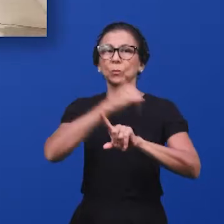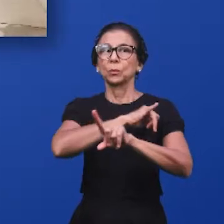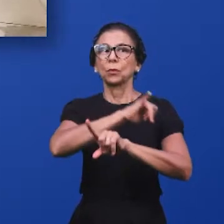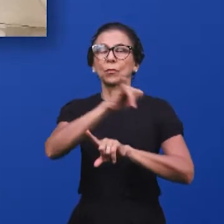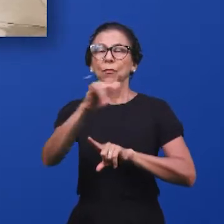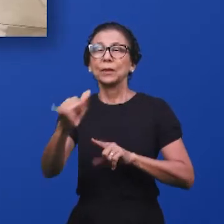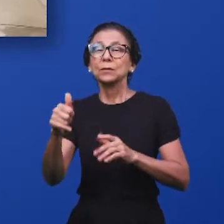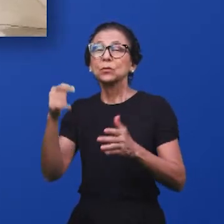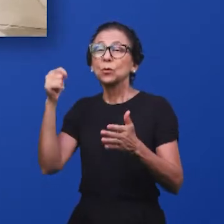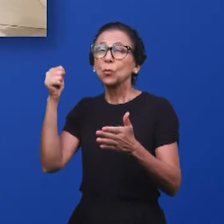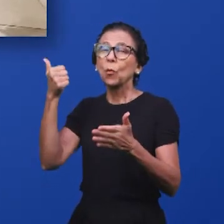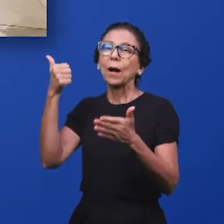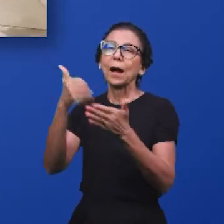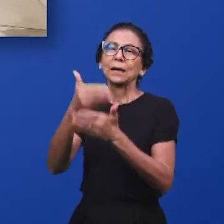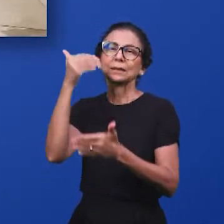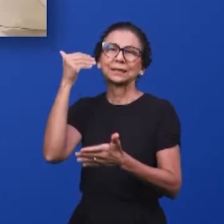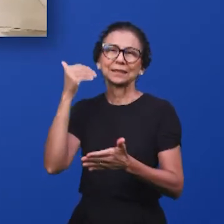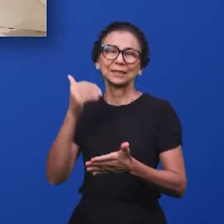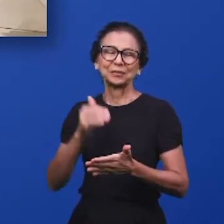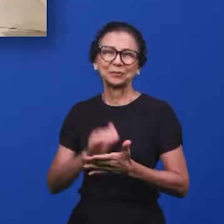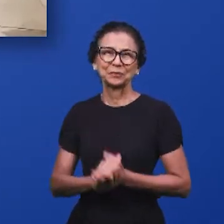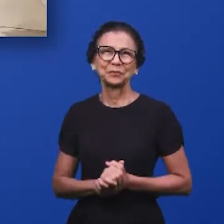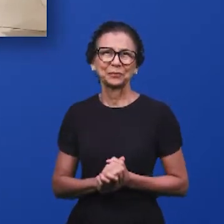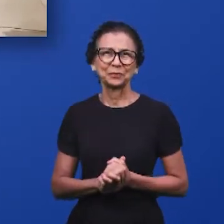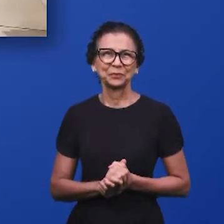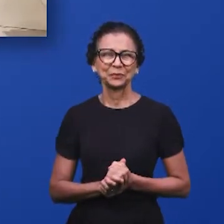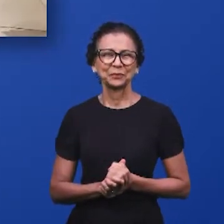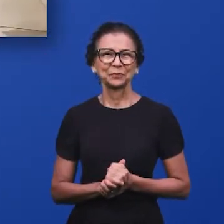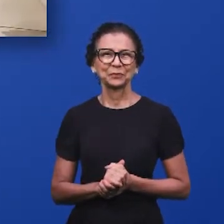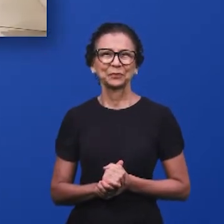que estamos prestes a viver.